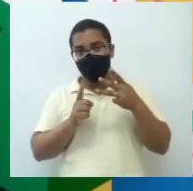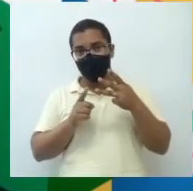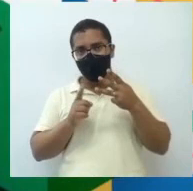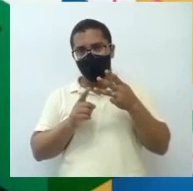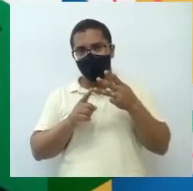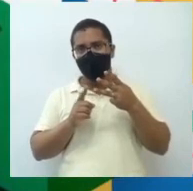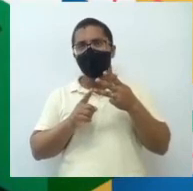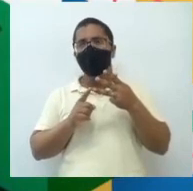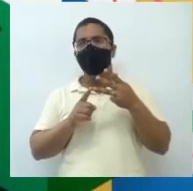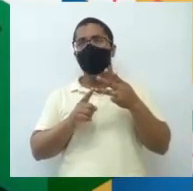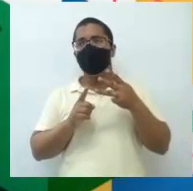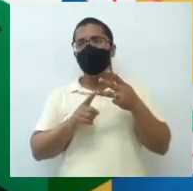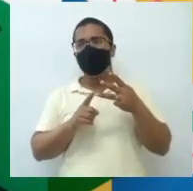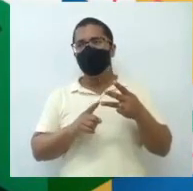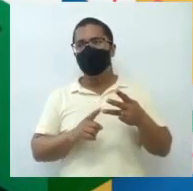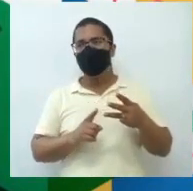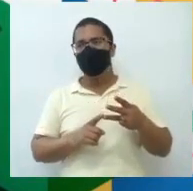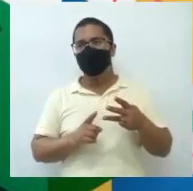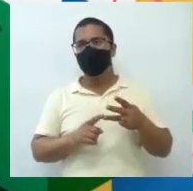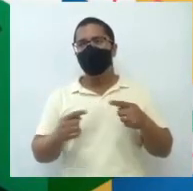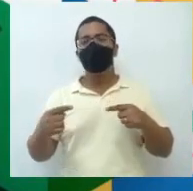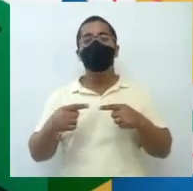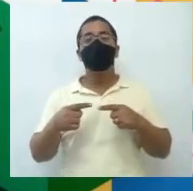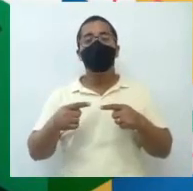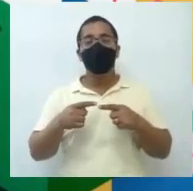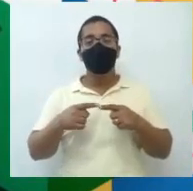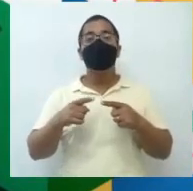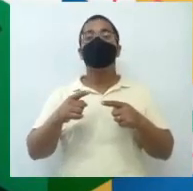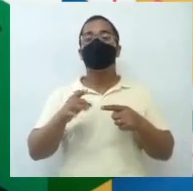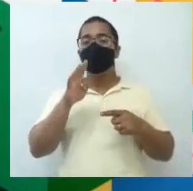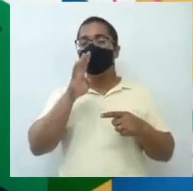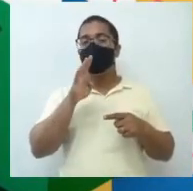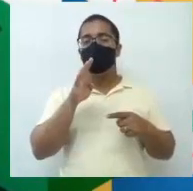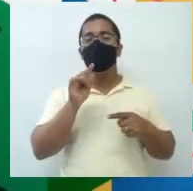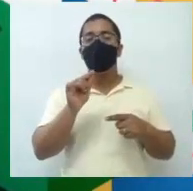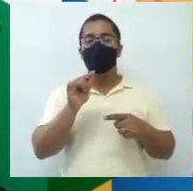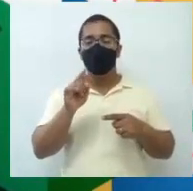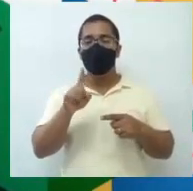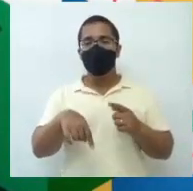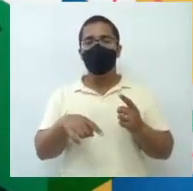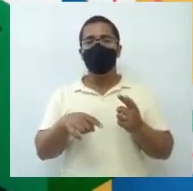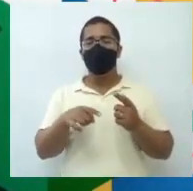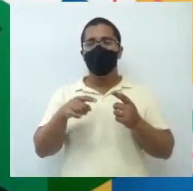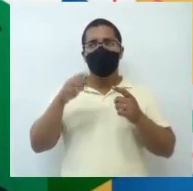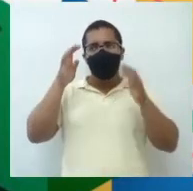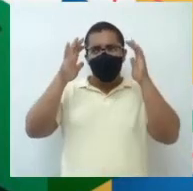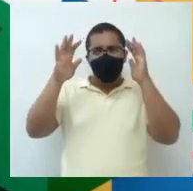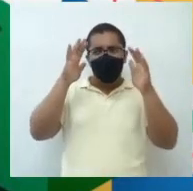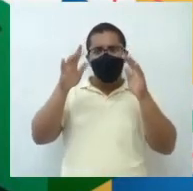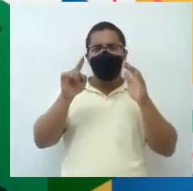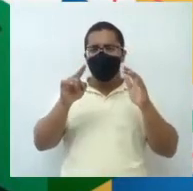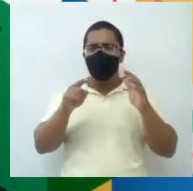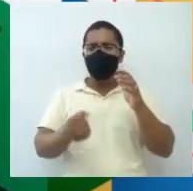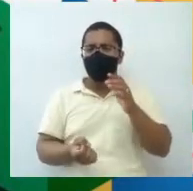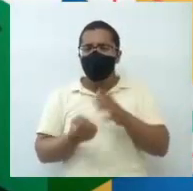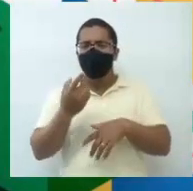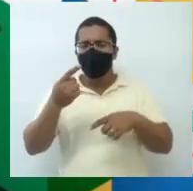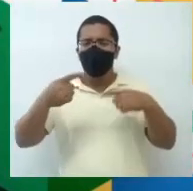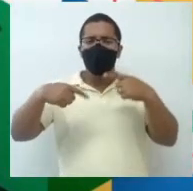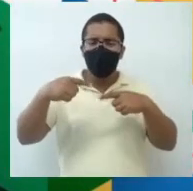é o seguinte é uma crítica aquilo que podemos chamar da formação política da modernidade